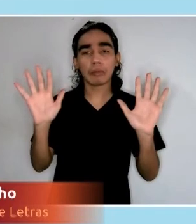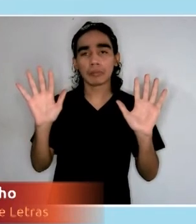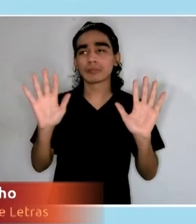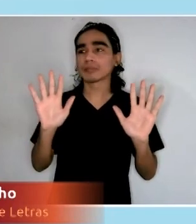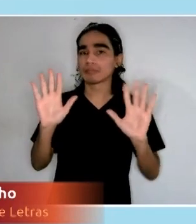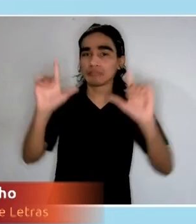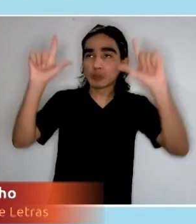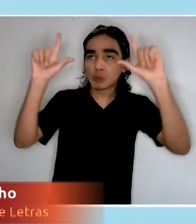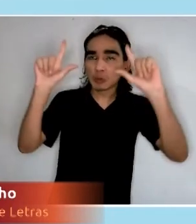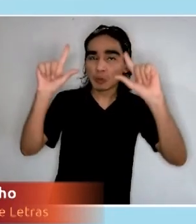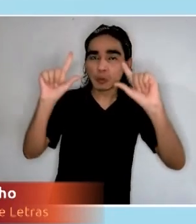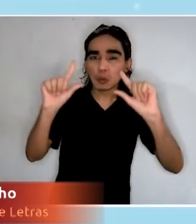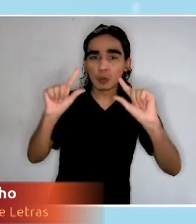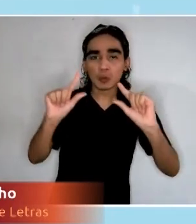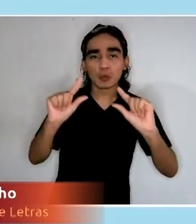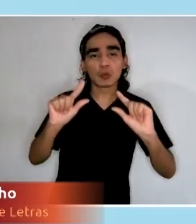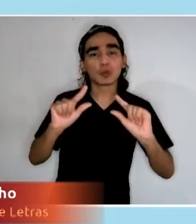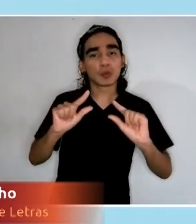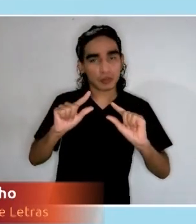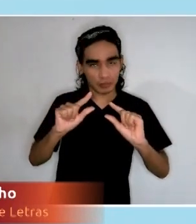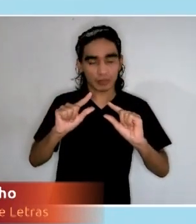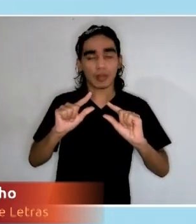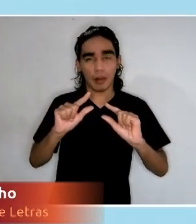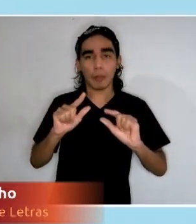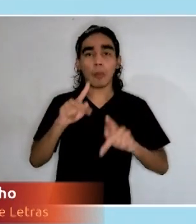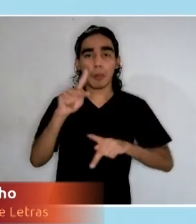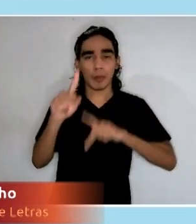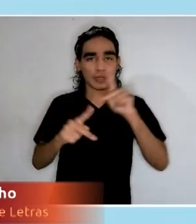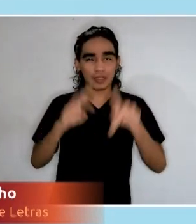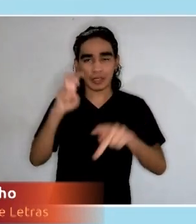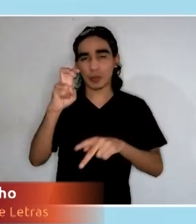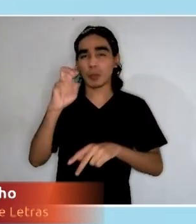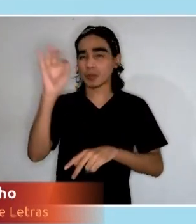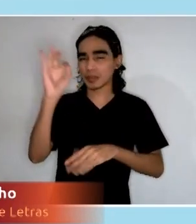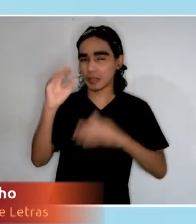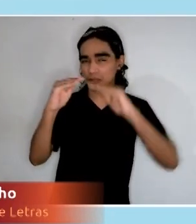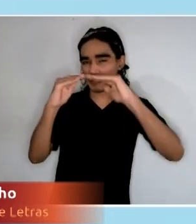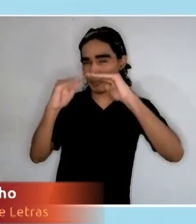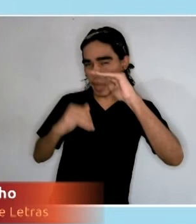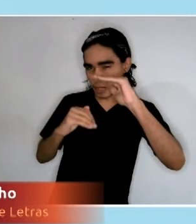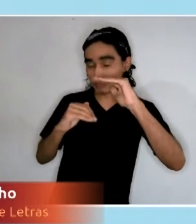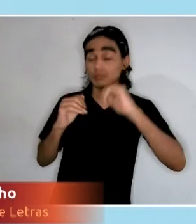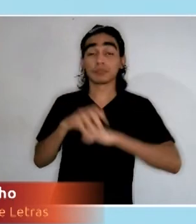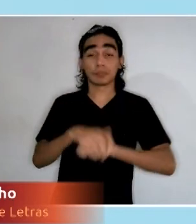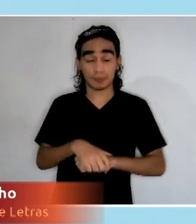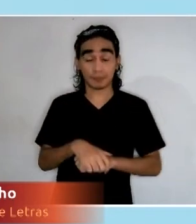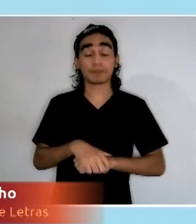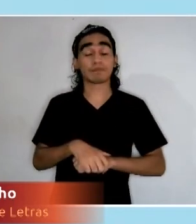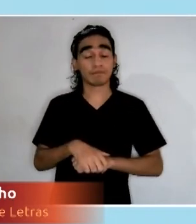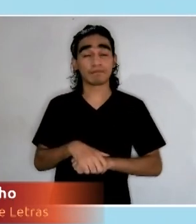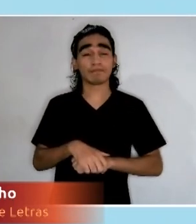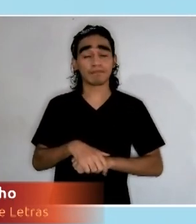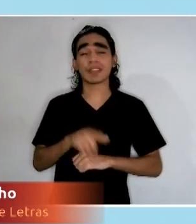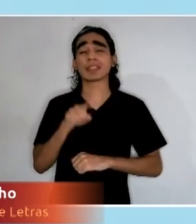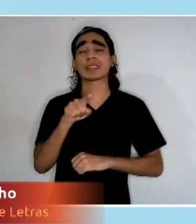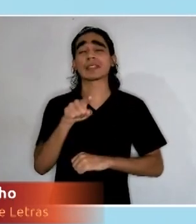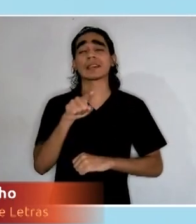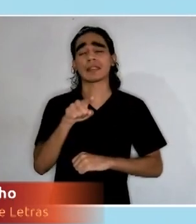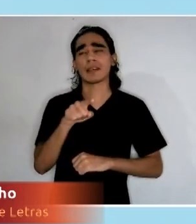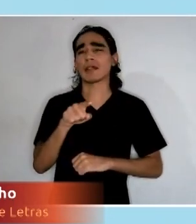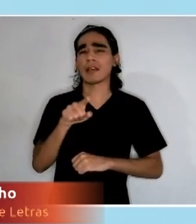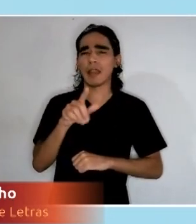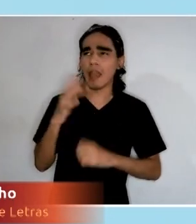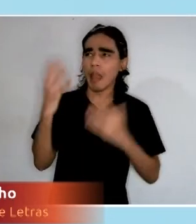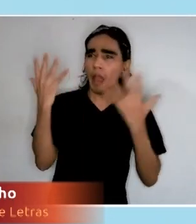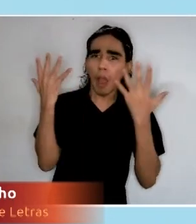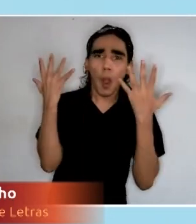tinha baixado do nível de 5% da população. E aquilo ali foi que era para ser muito mais comemorado,